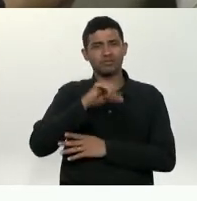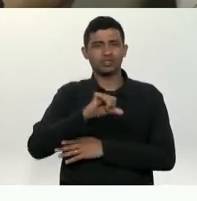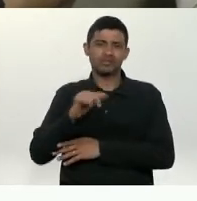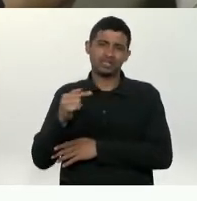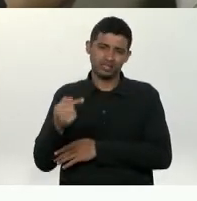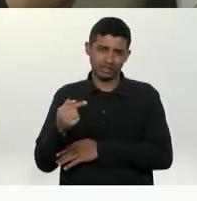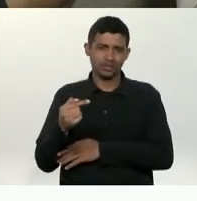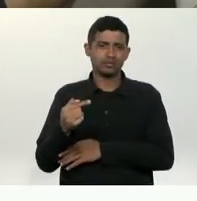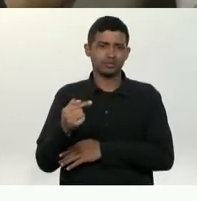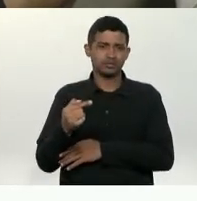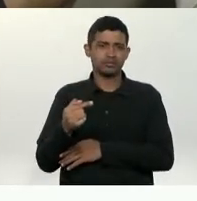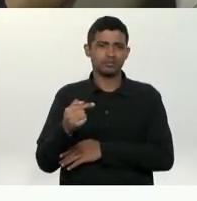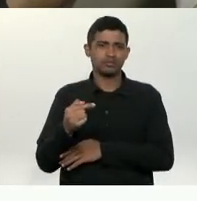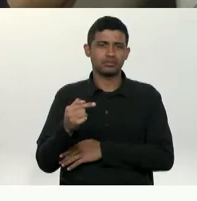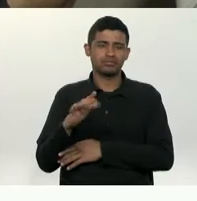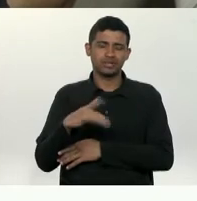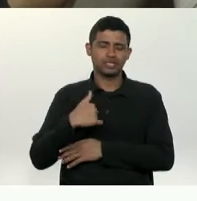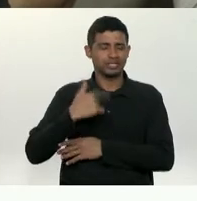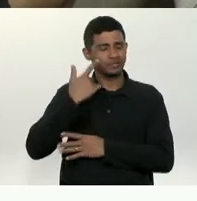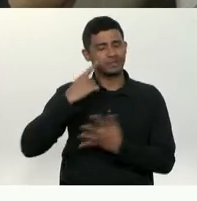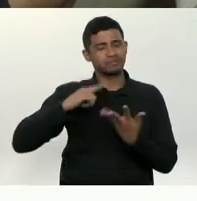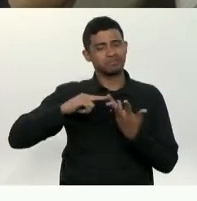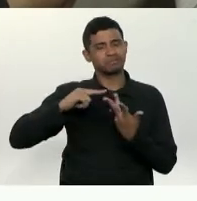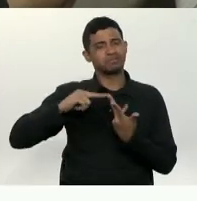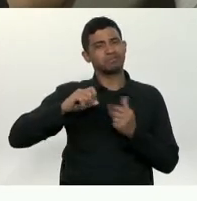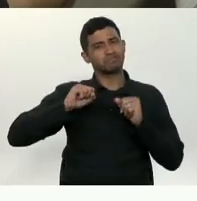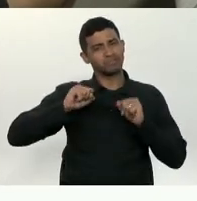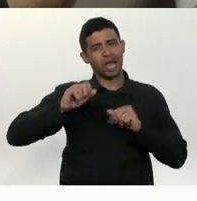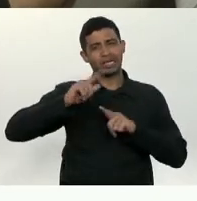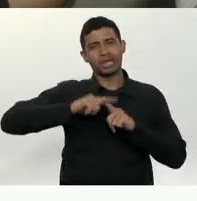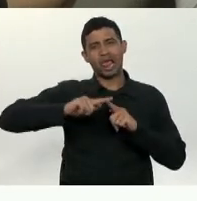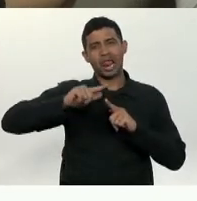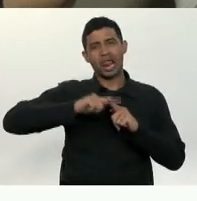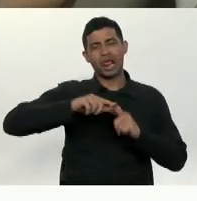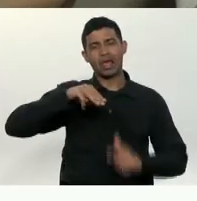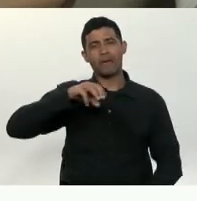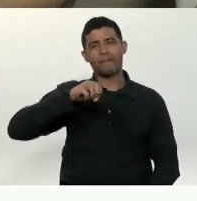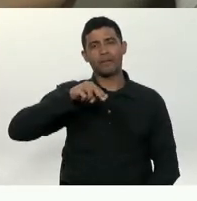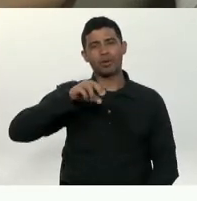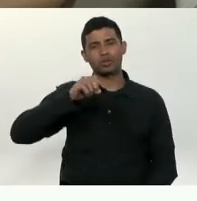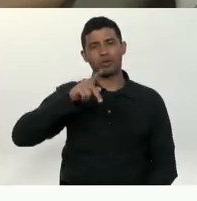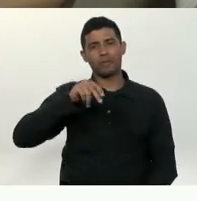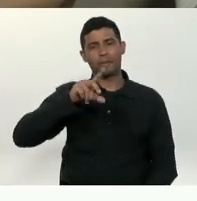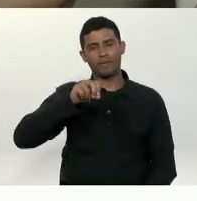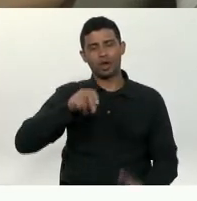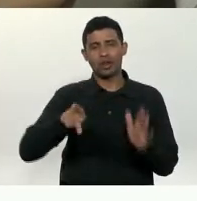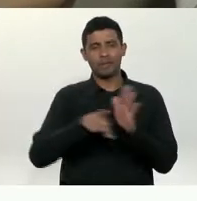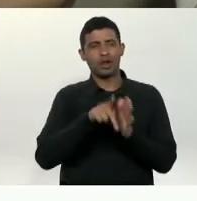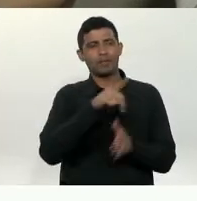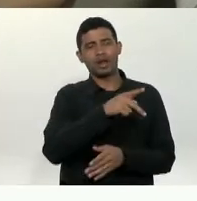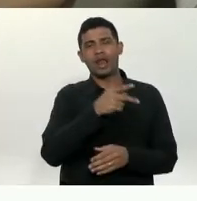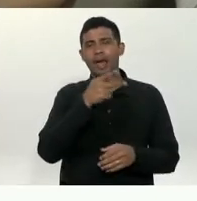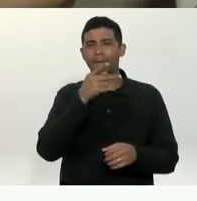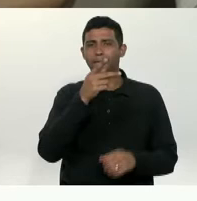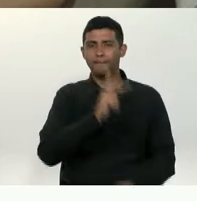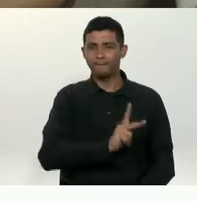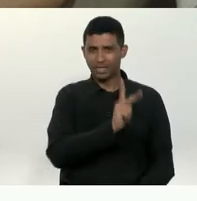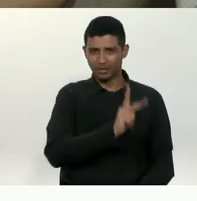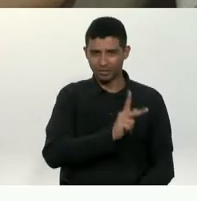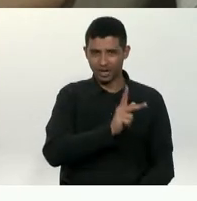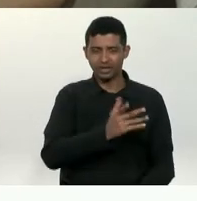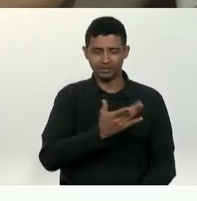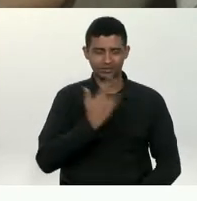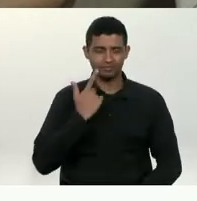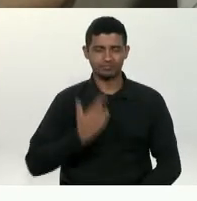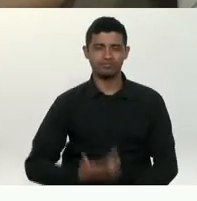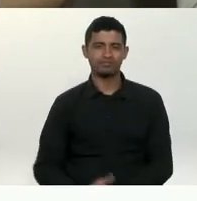as circunstâncias de fato geraram um monopólio pragmático da Petrobras em relação à comercialização das moléculas de gás,